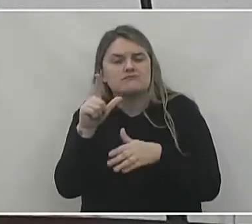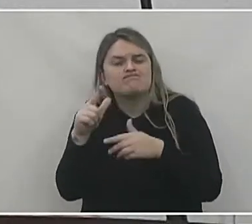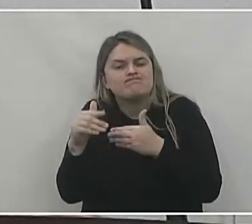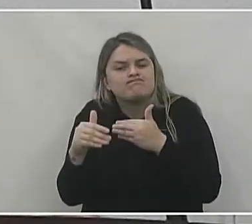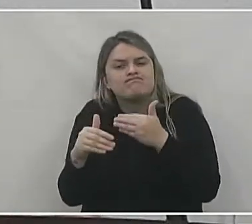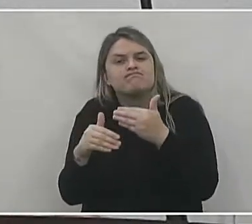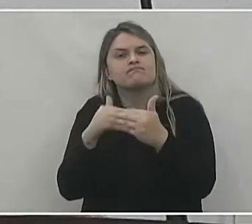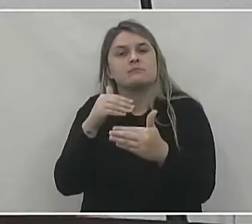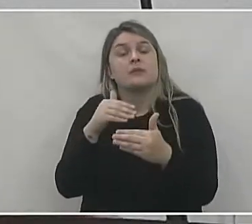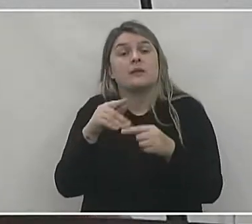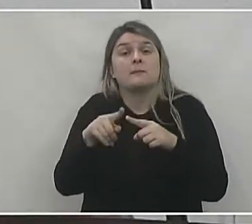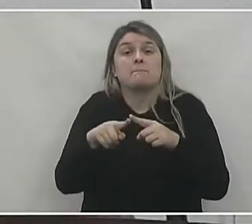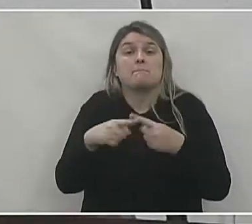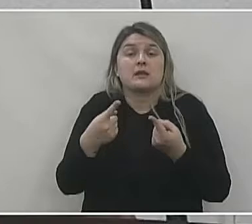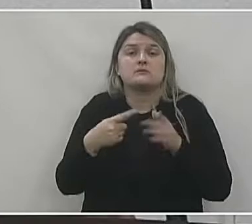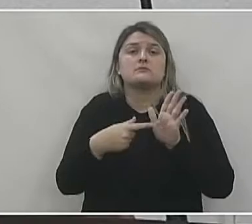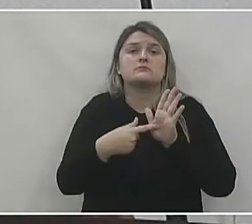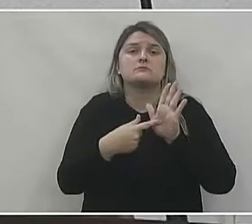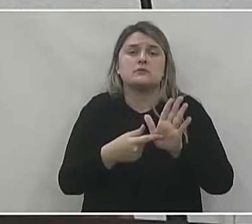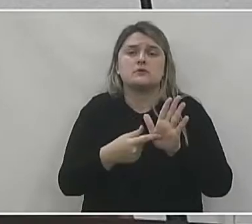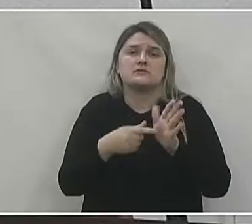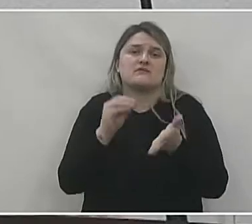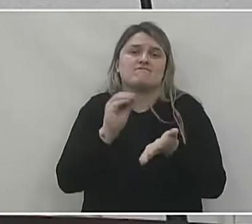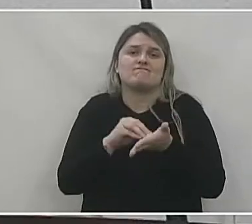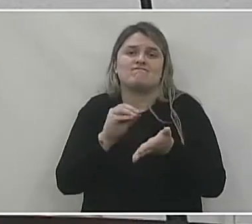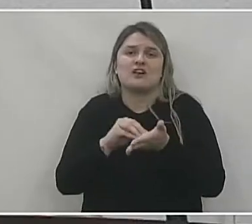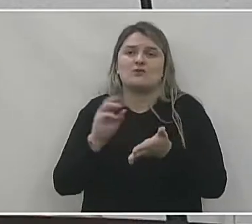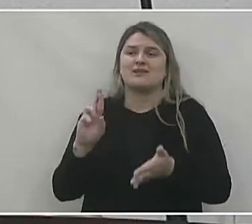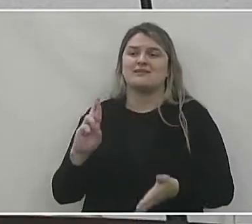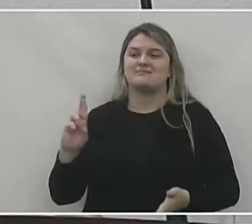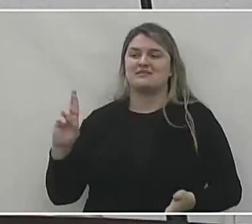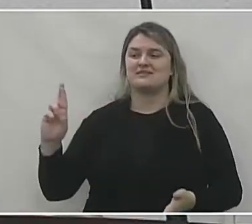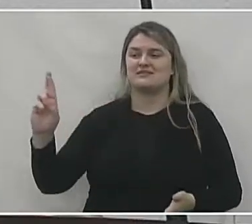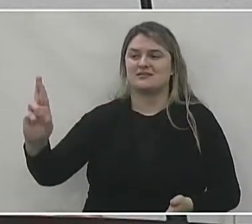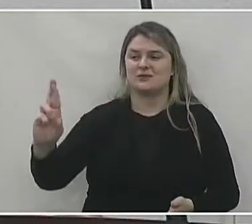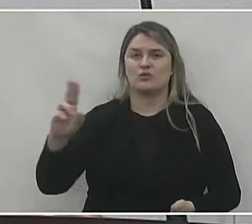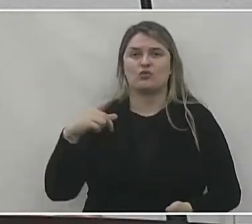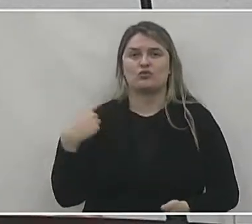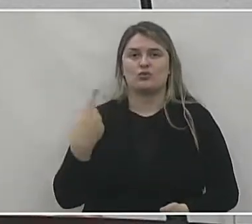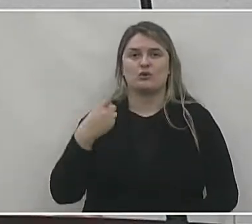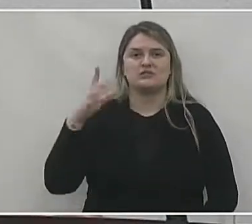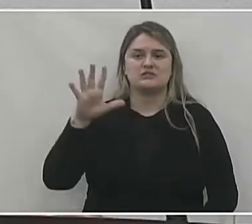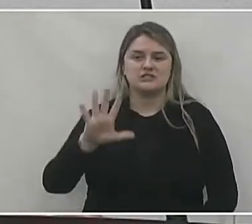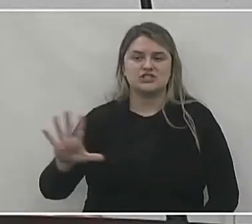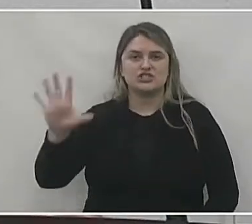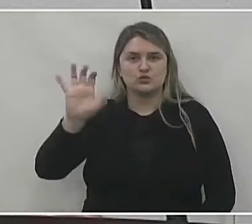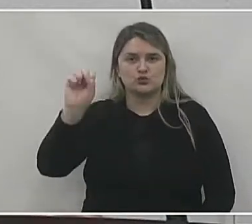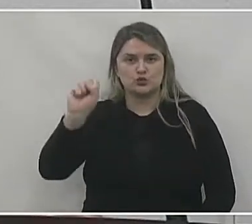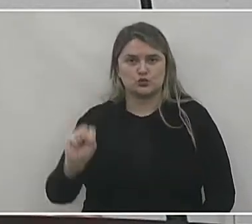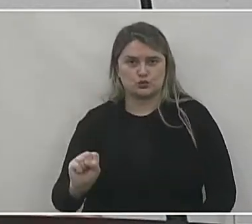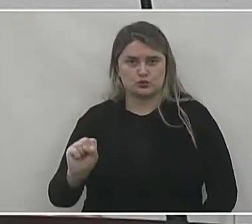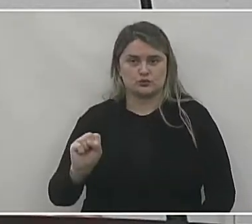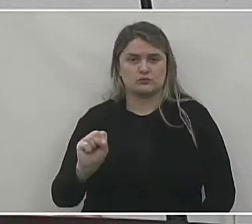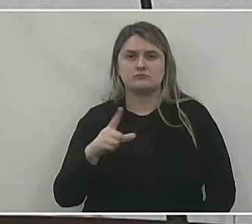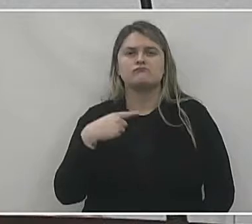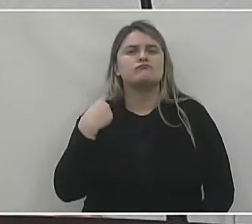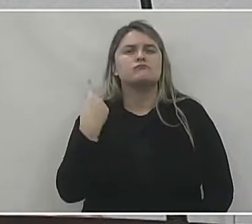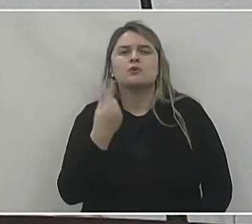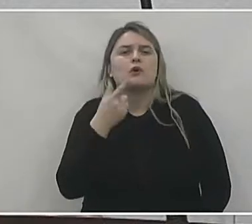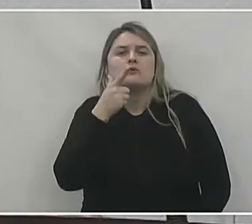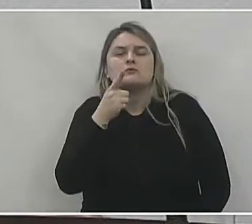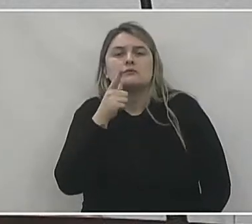avanço, mas aí demonstra também a falta de representatividade da nossa região. Nós conseguimos que